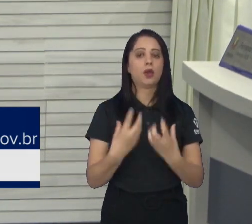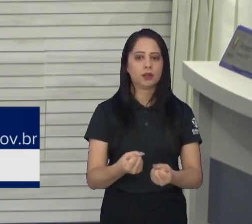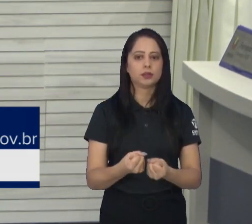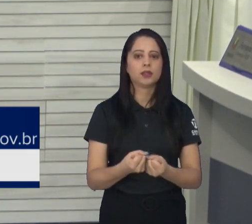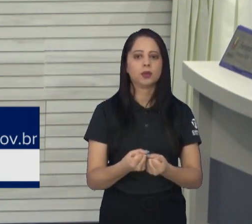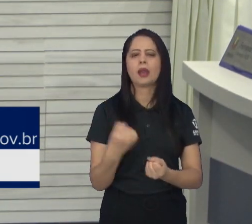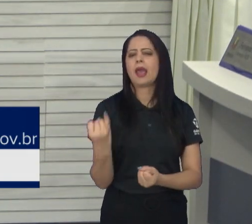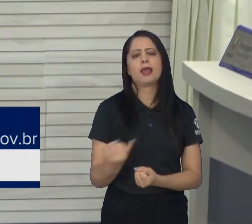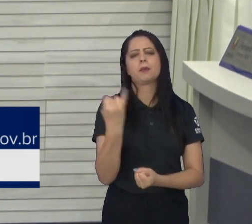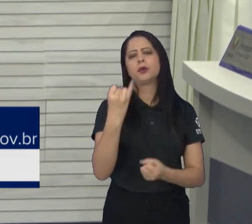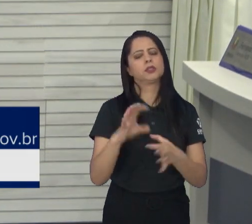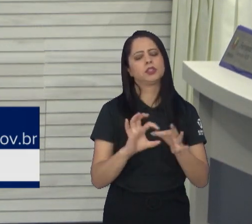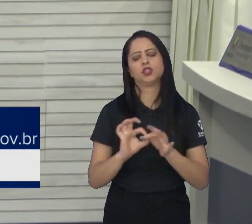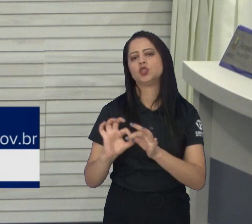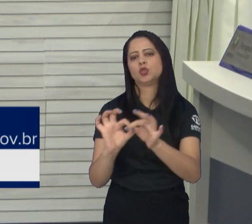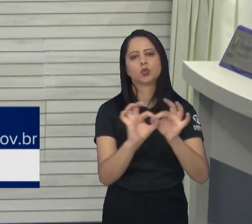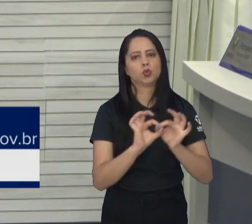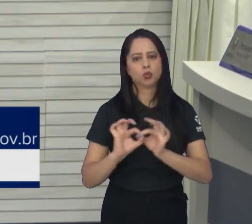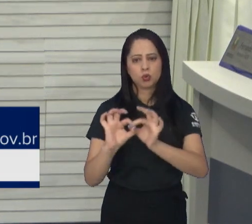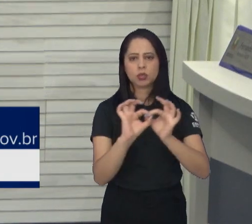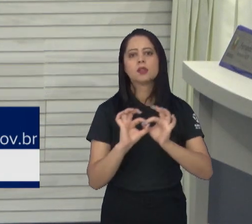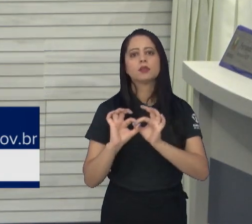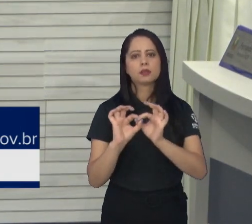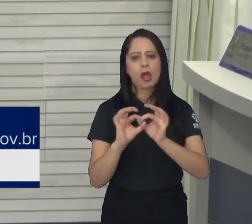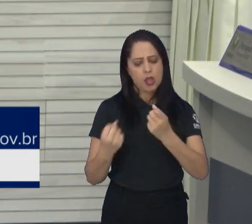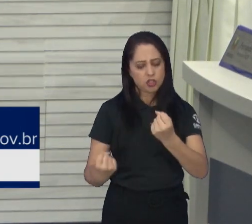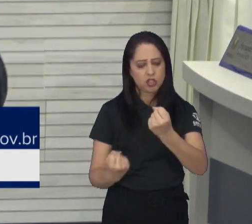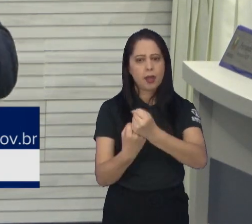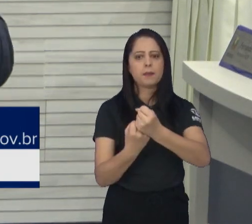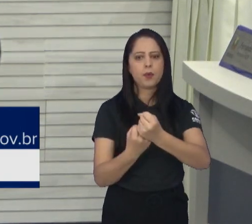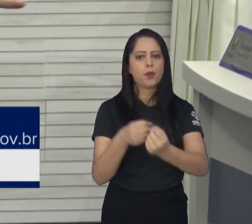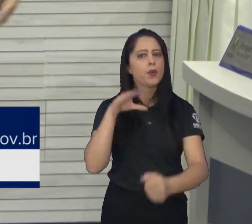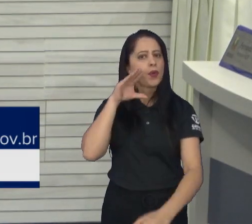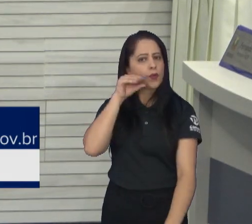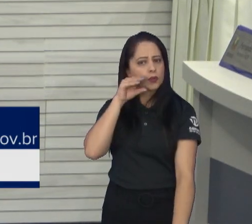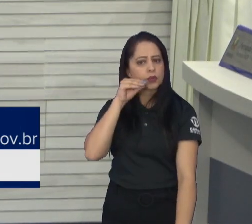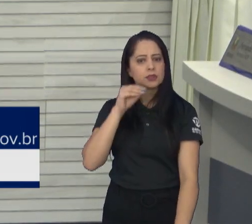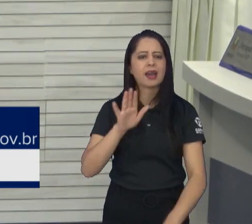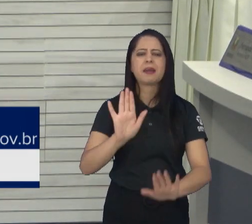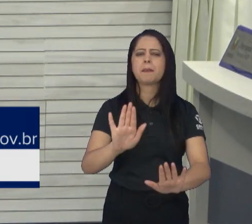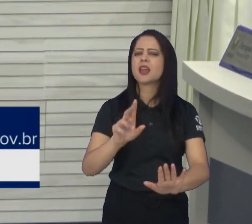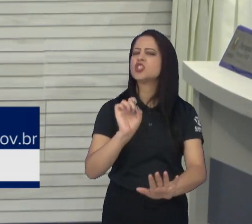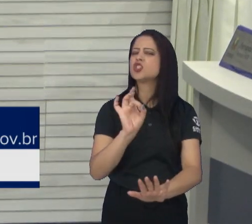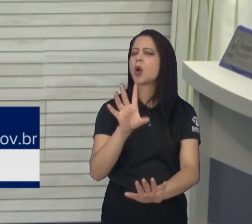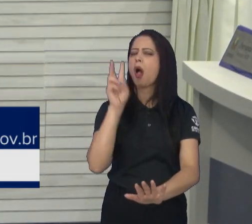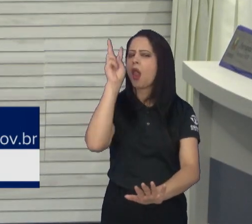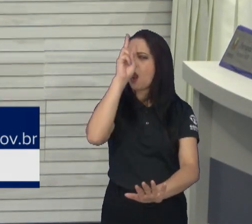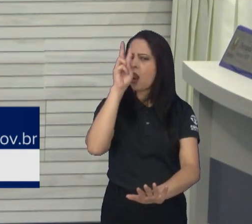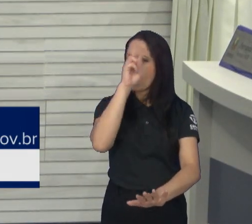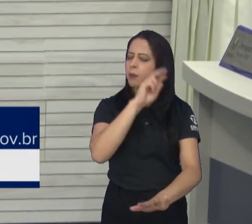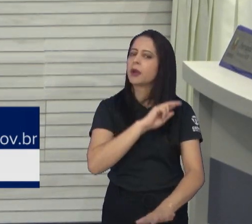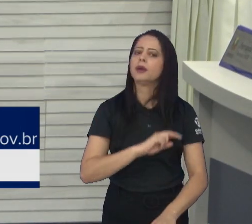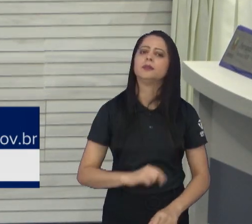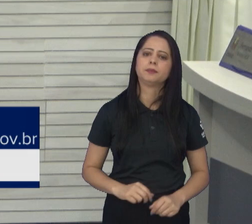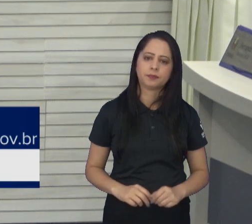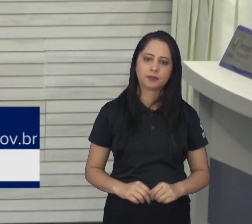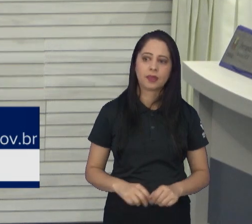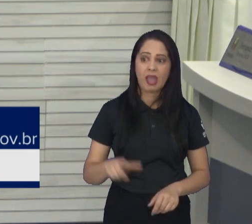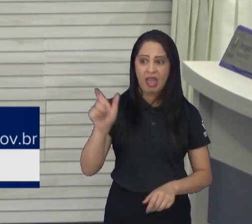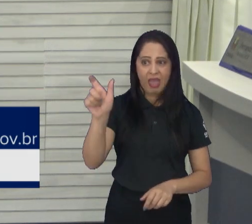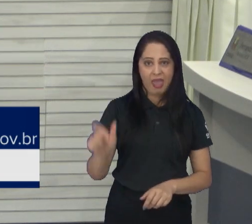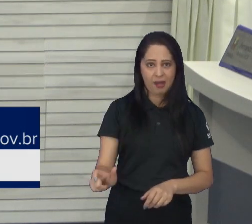unidade aqui da casa em favor do servidor, isso é maravilhoso. Mas eu queria só relembrar, a vereadora, ela